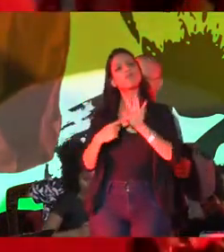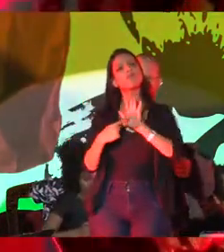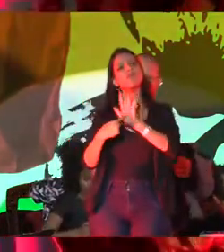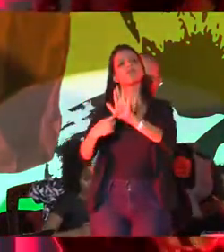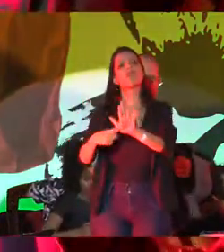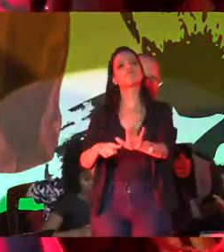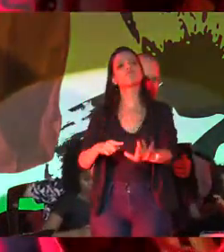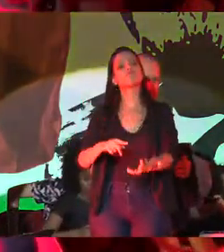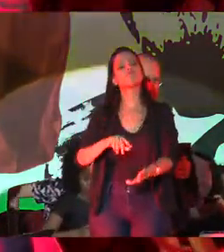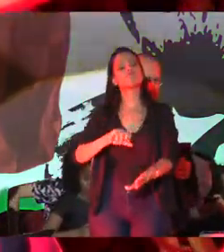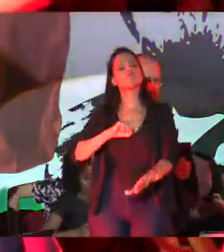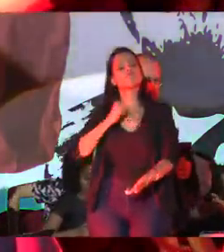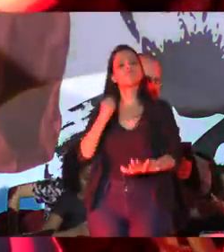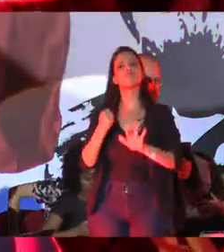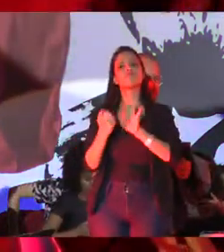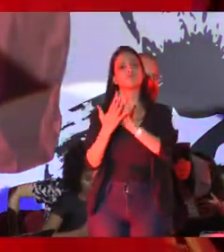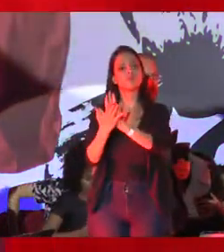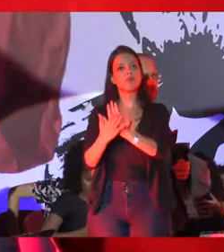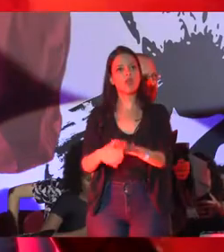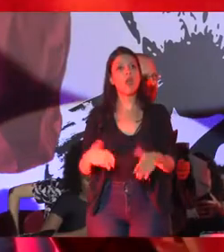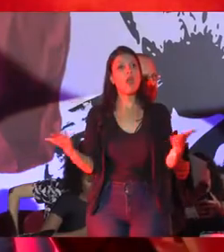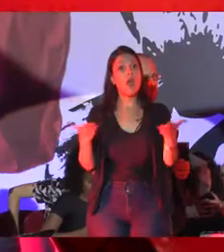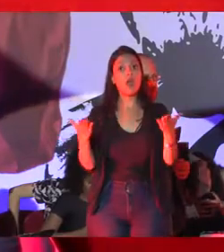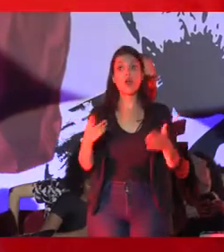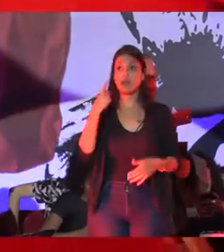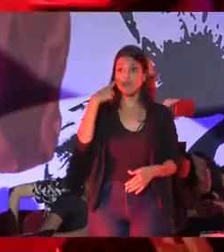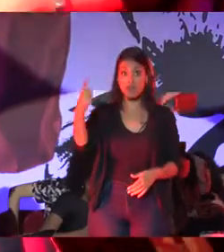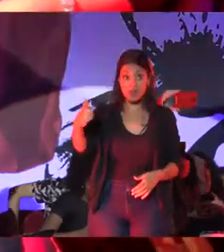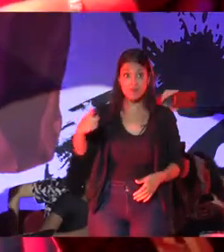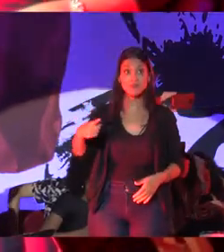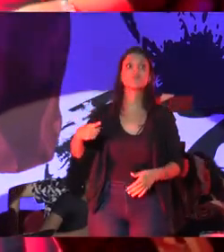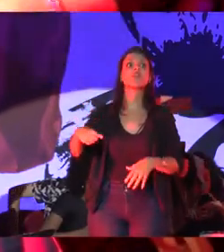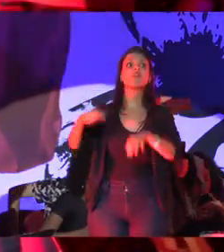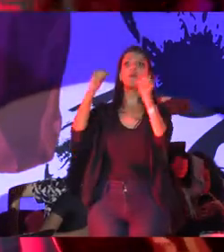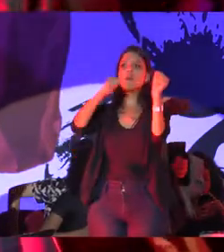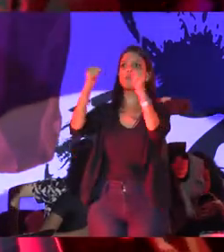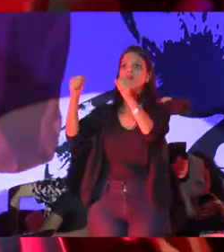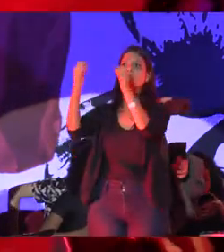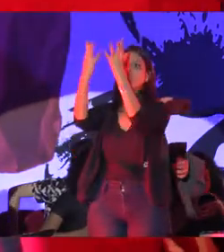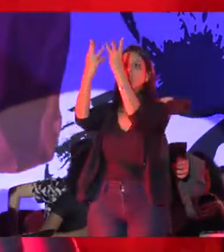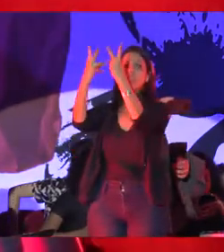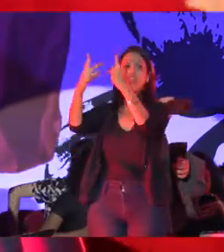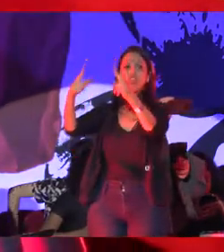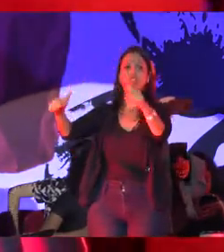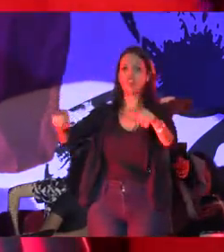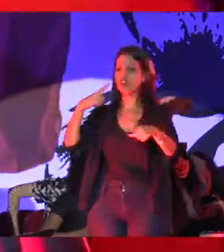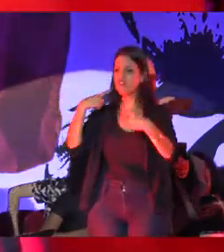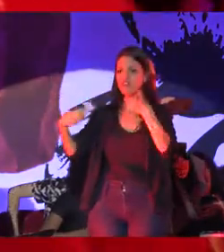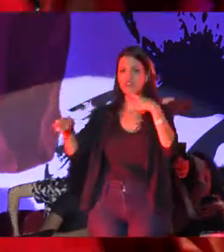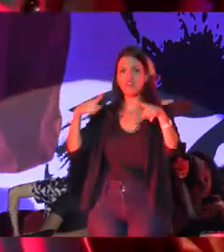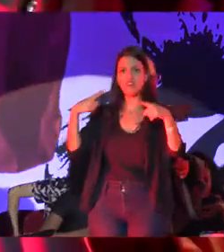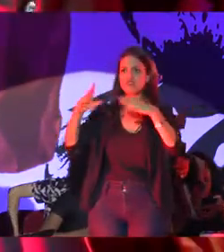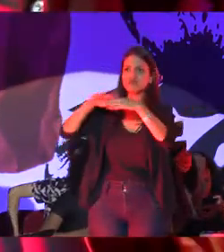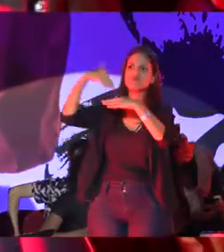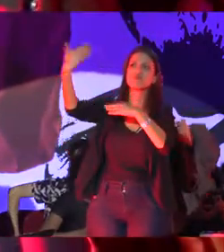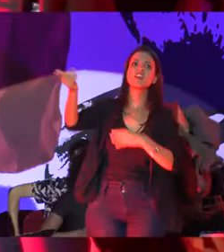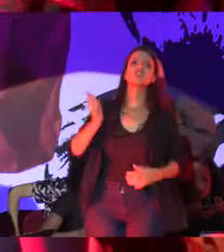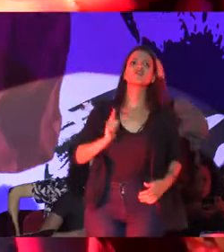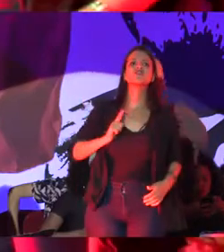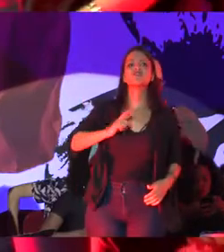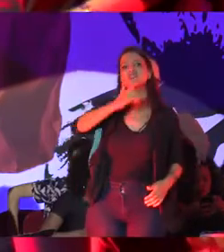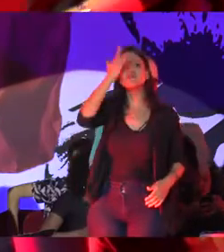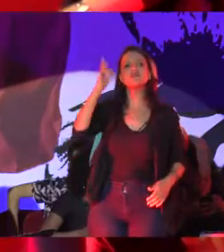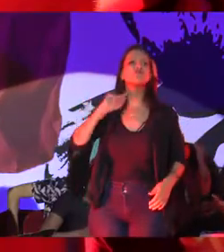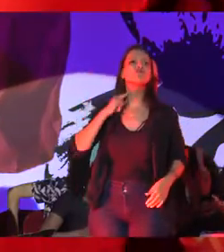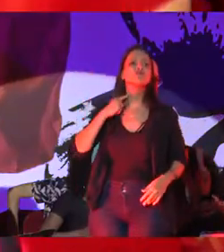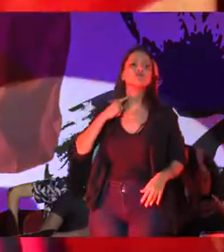a fortaleza ruiu diante dos nossos olhos e só havia ratos depois dos muros. A fortaleza agora